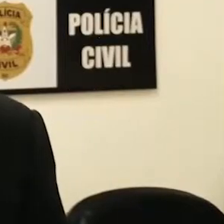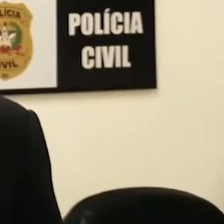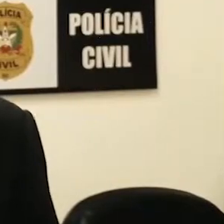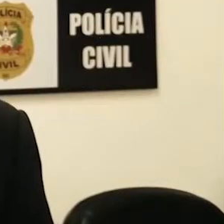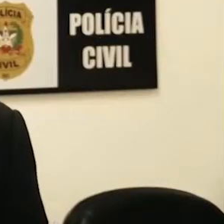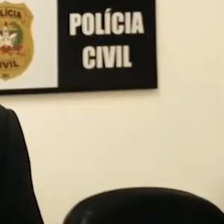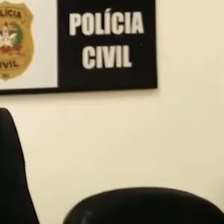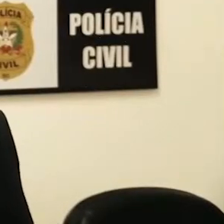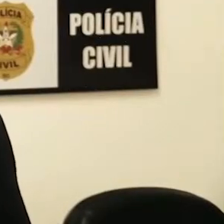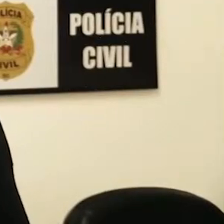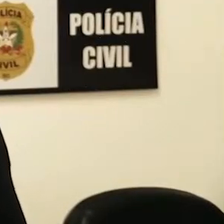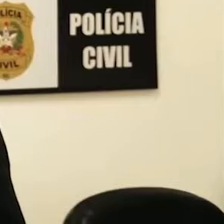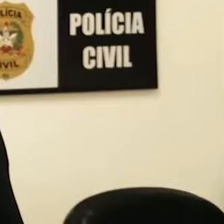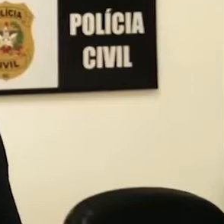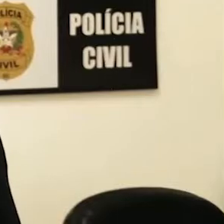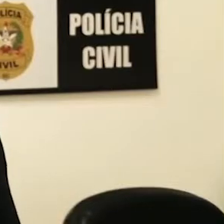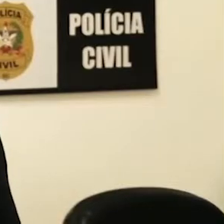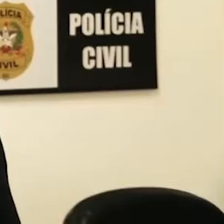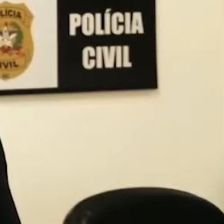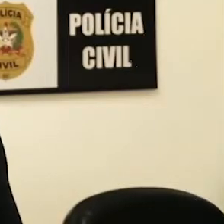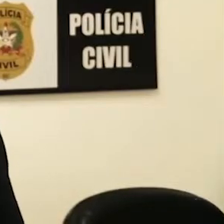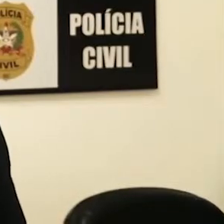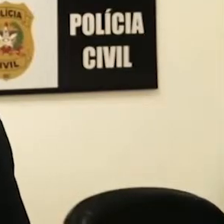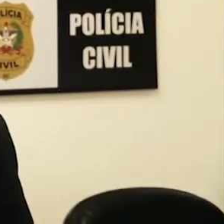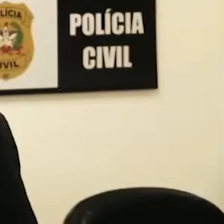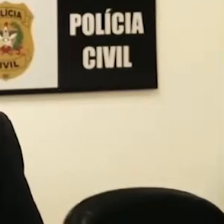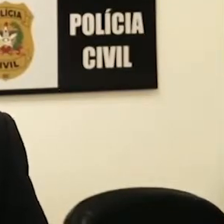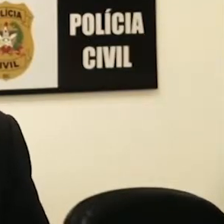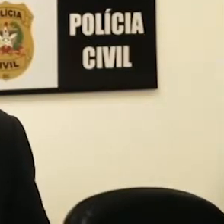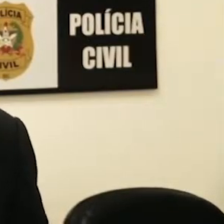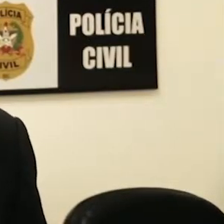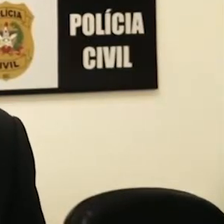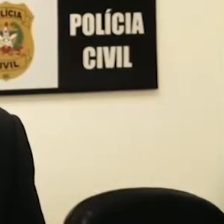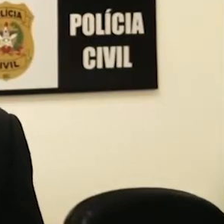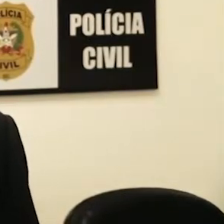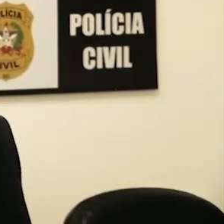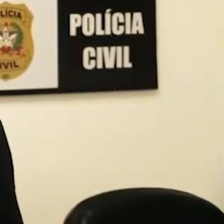momento que o crime ocorre, entra a Polícia Civil. É uma polícia